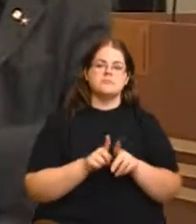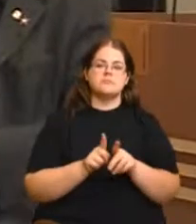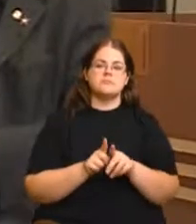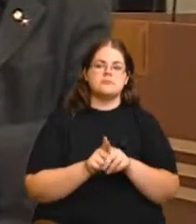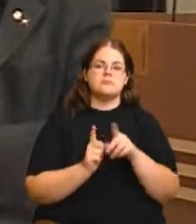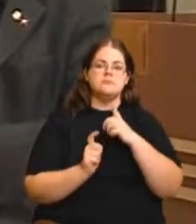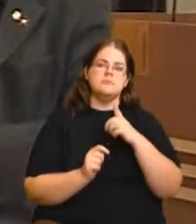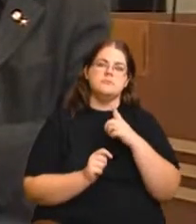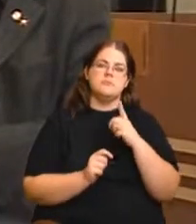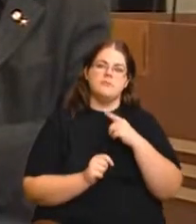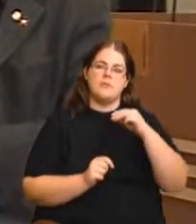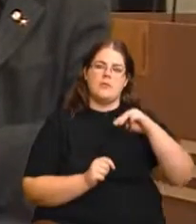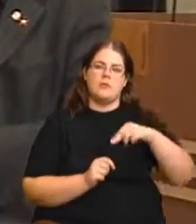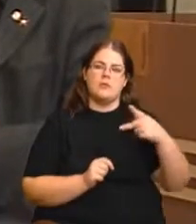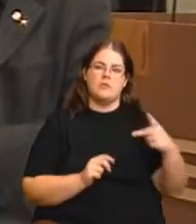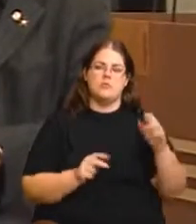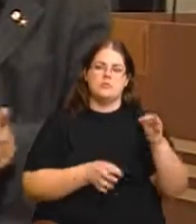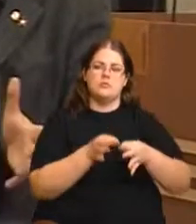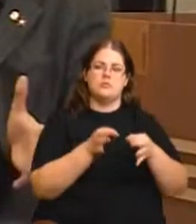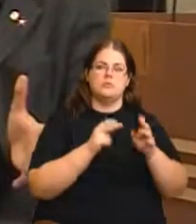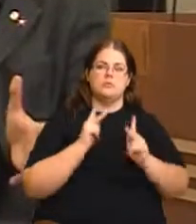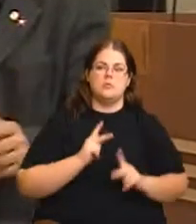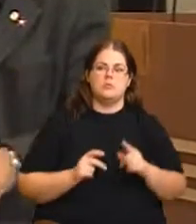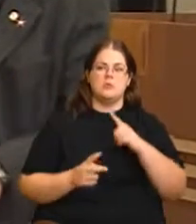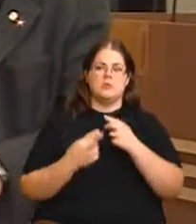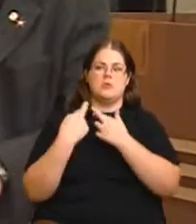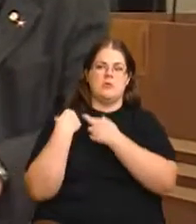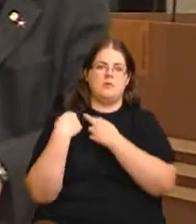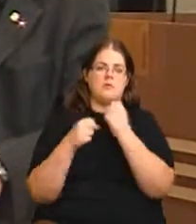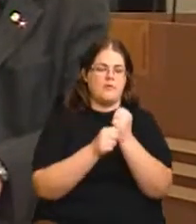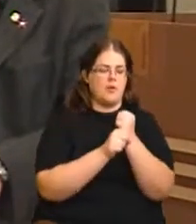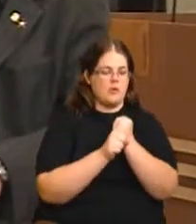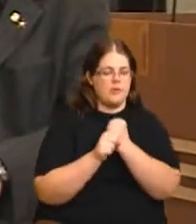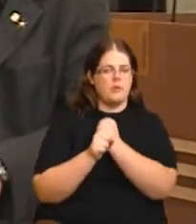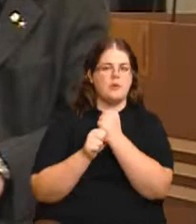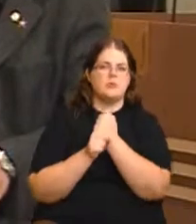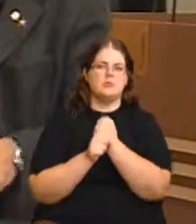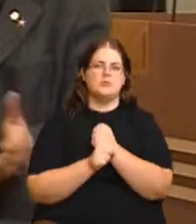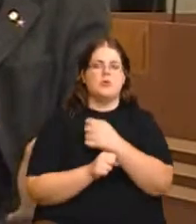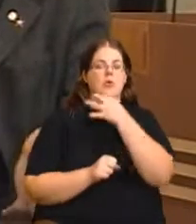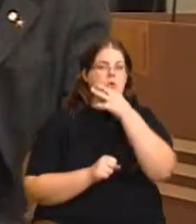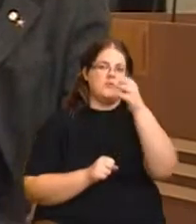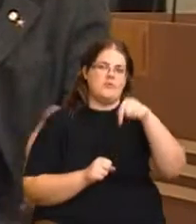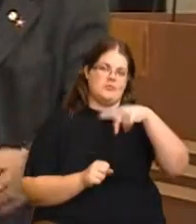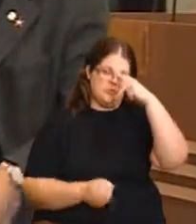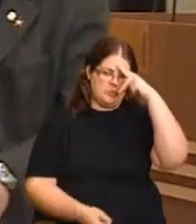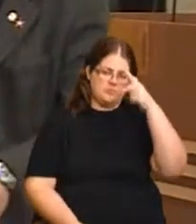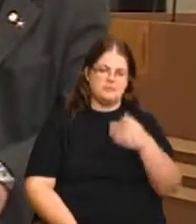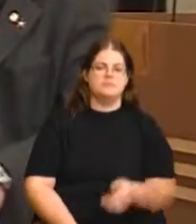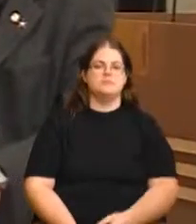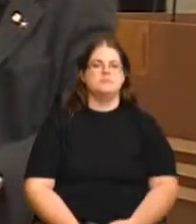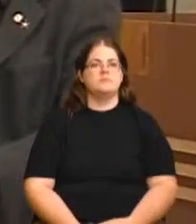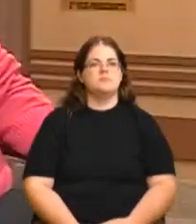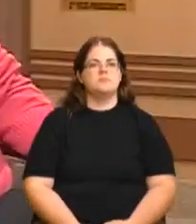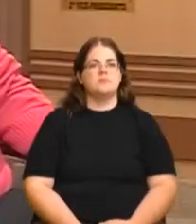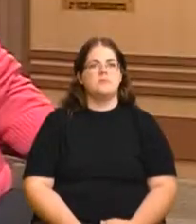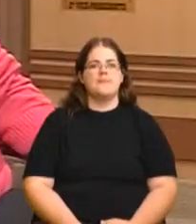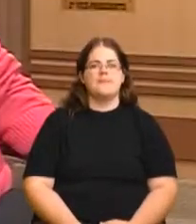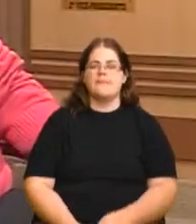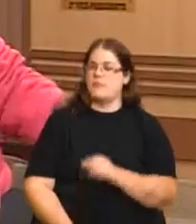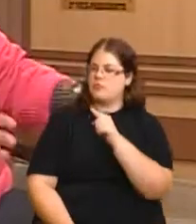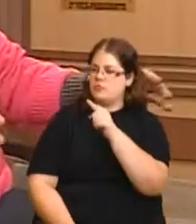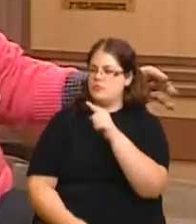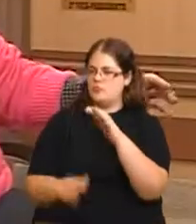Ministério Público as pessoas que foram responsáveis por aquela obra que acabou se tornando um desastre financeiro para o município. Chegou, por ser